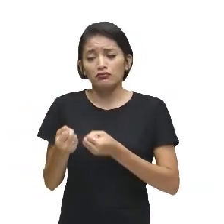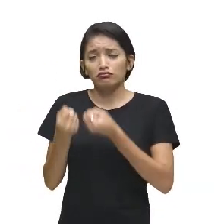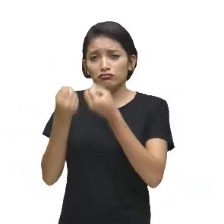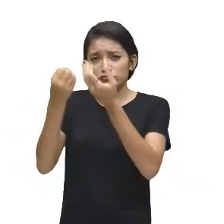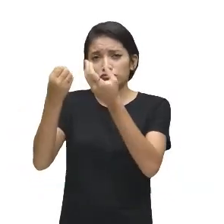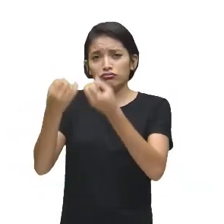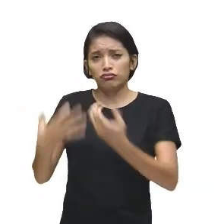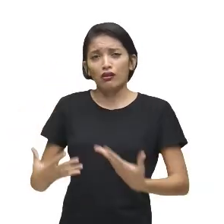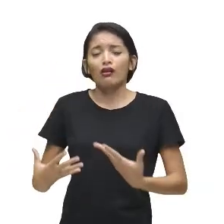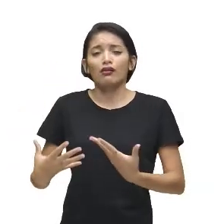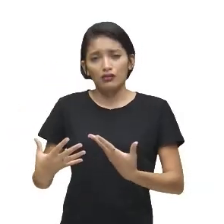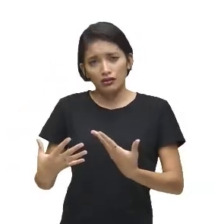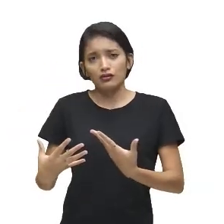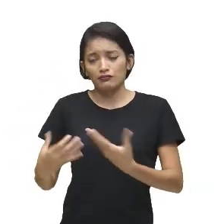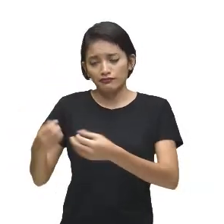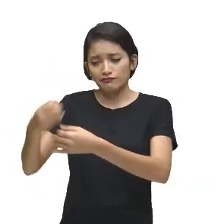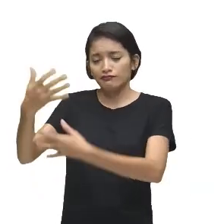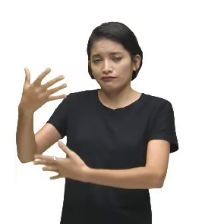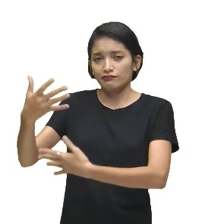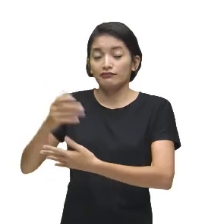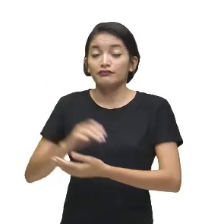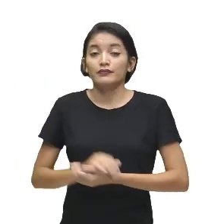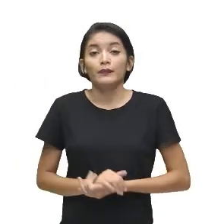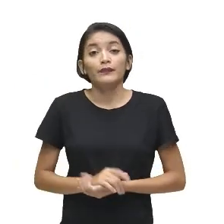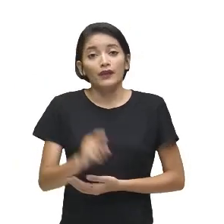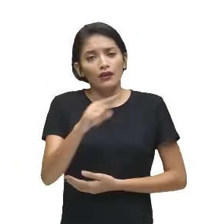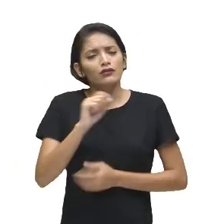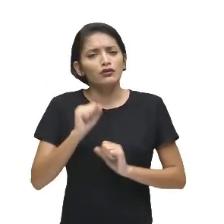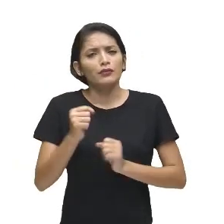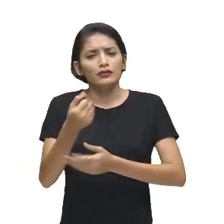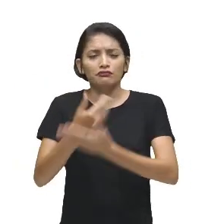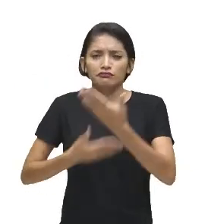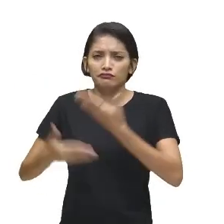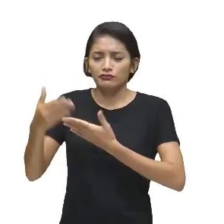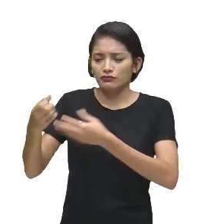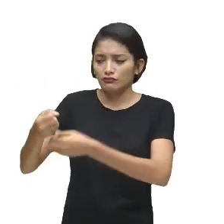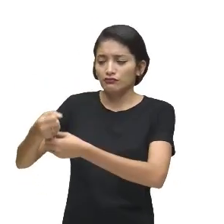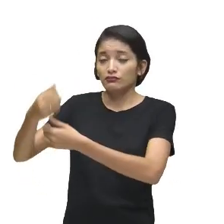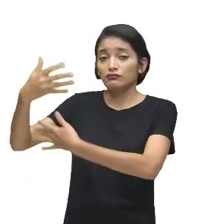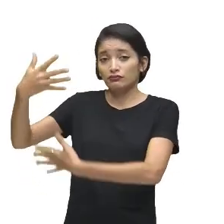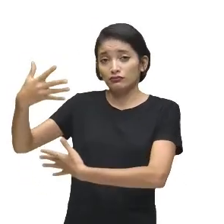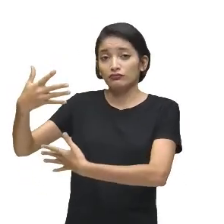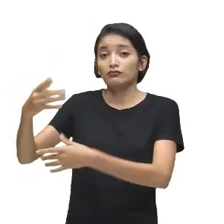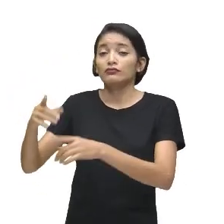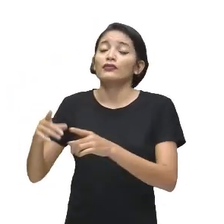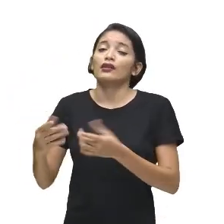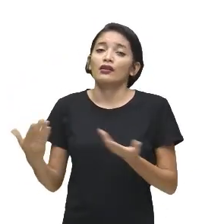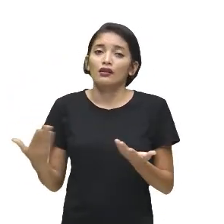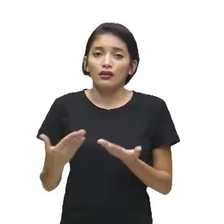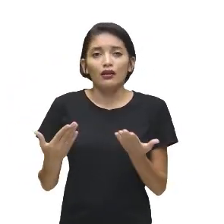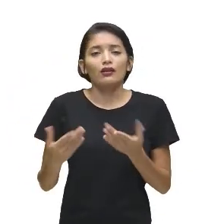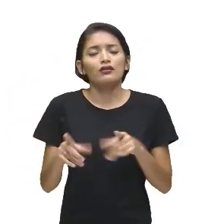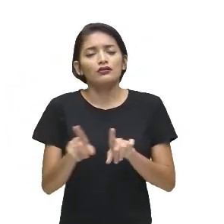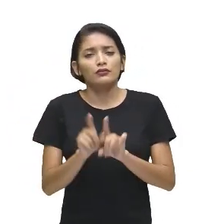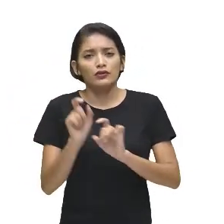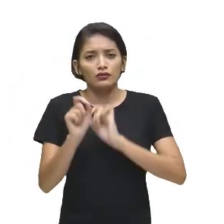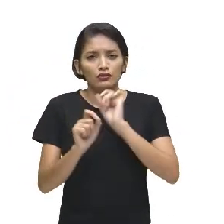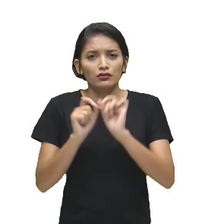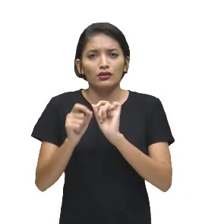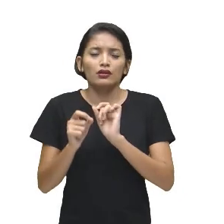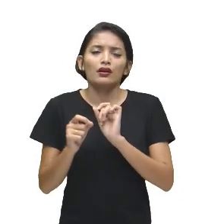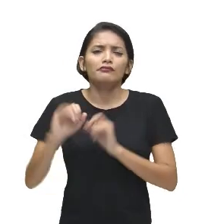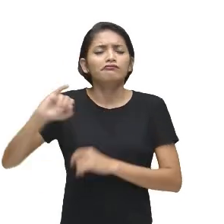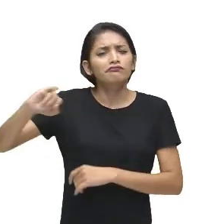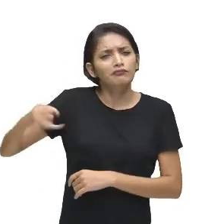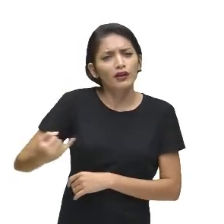né? Então, você pode interagir pelo nosso chat e vamos também aproveitar